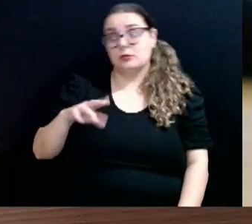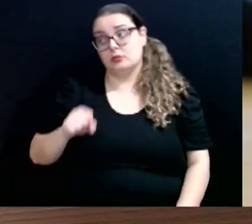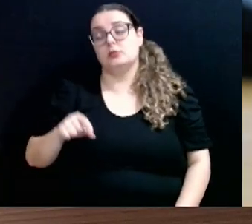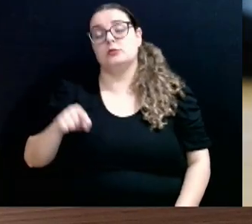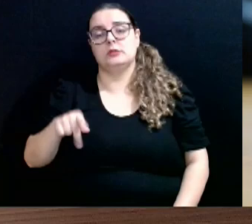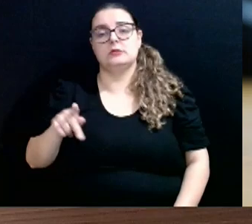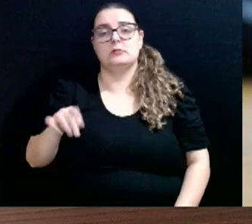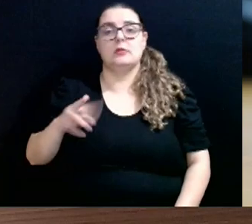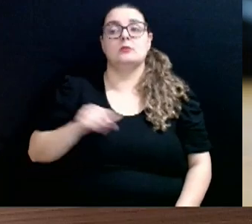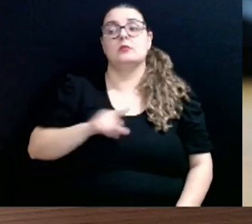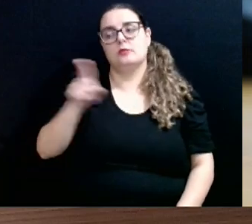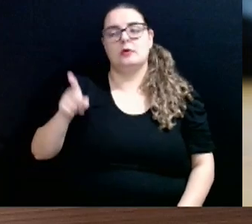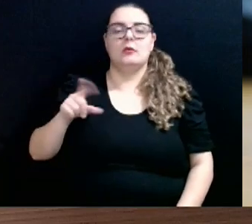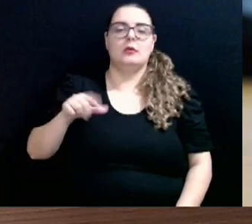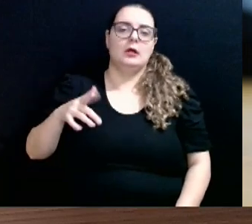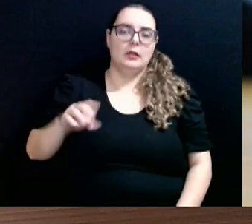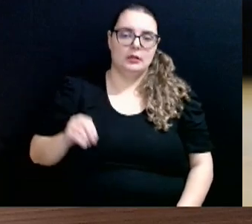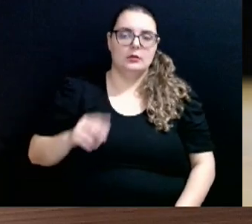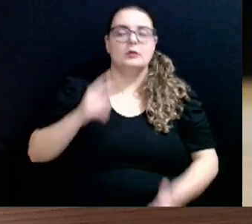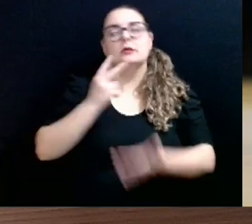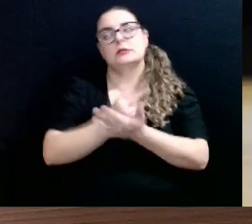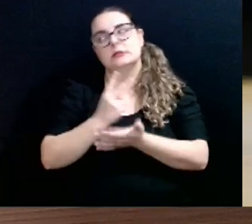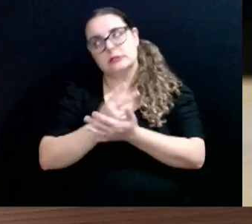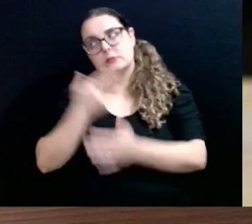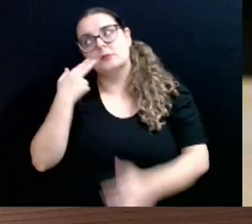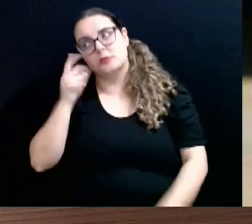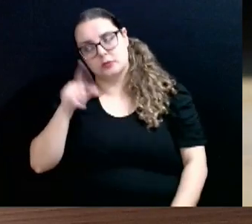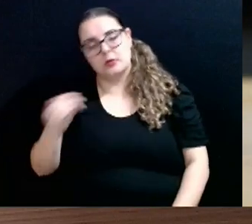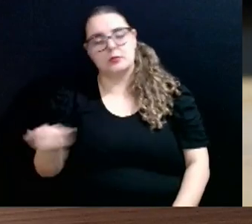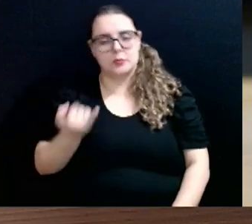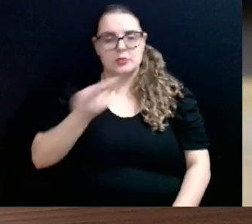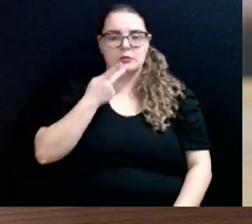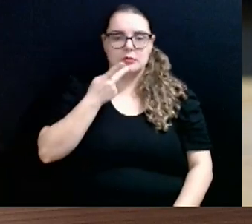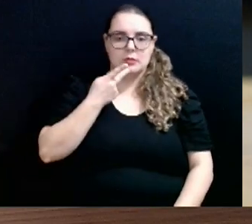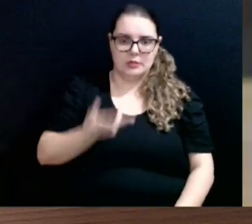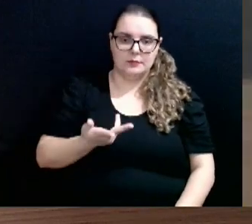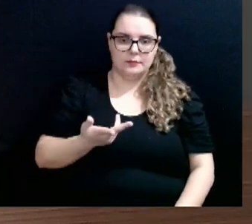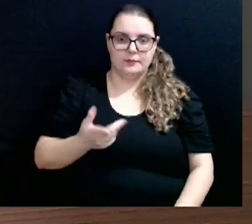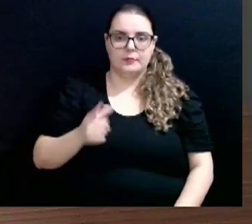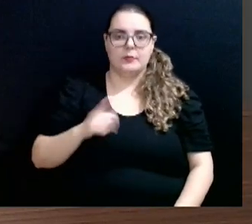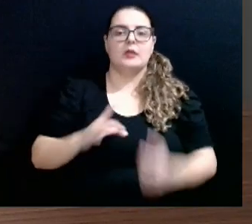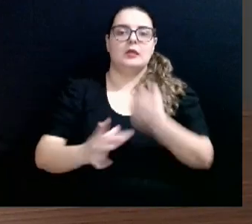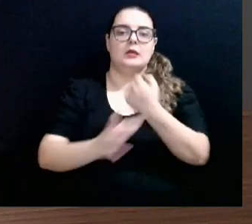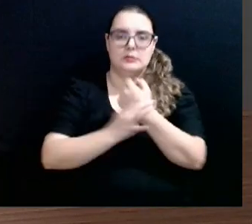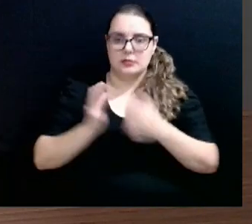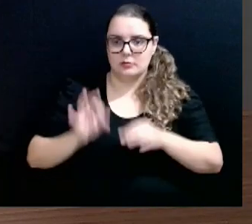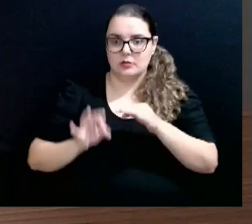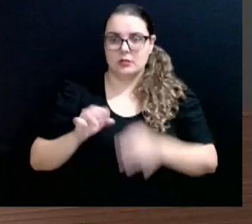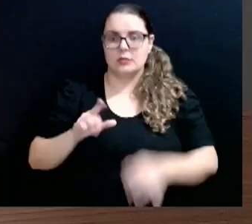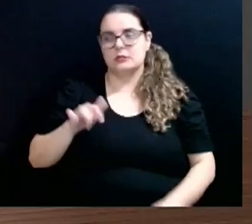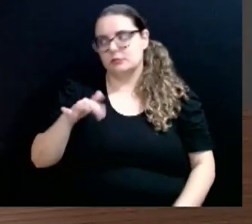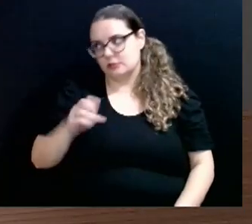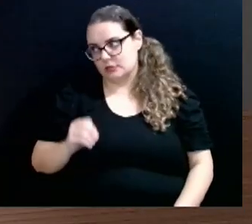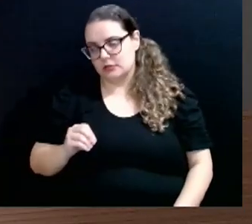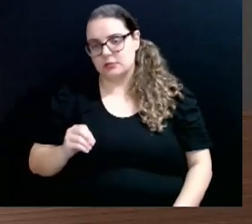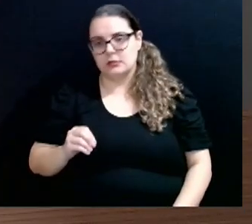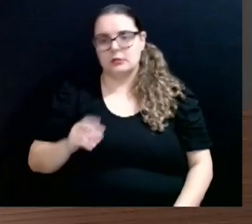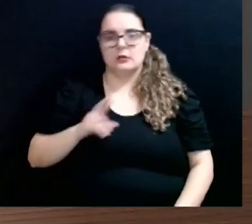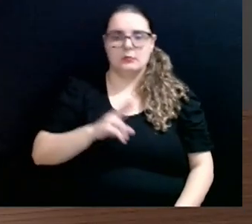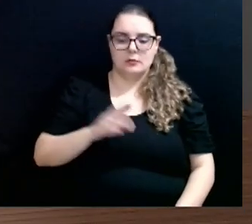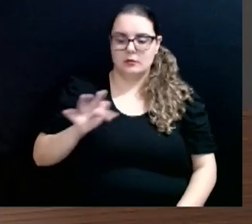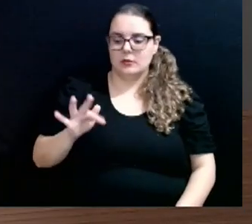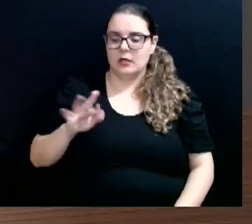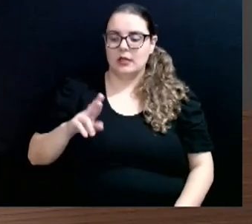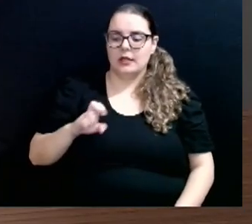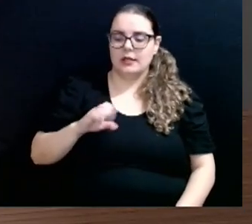E sempre, viu, Rafa, é importante falar que tem segurança jurídica. Então, esses leilões feitos pela Receita Federal, todos